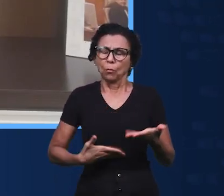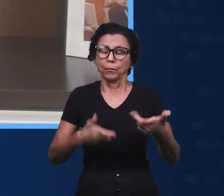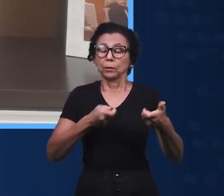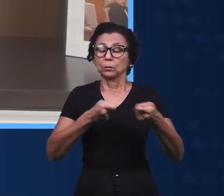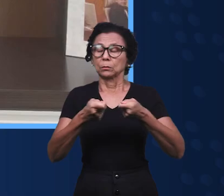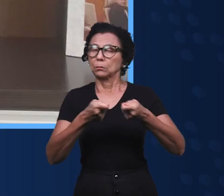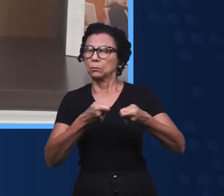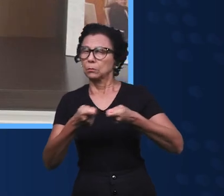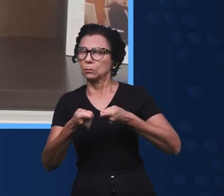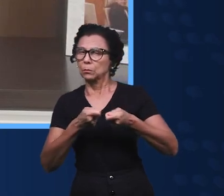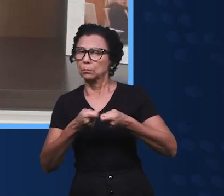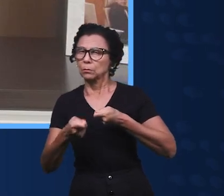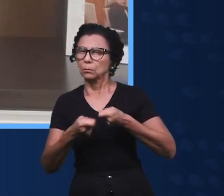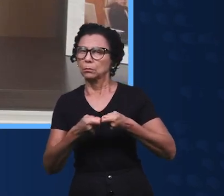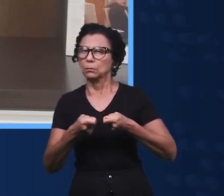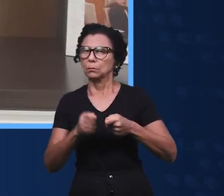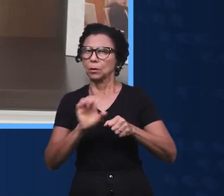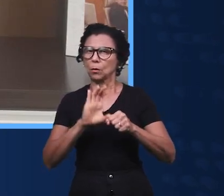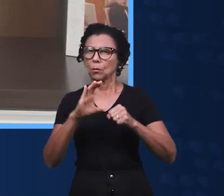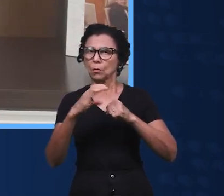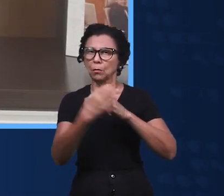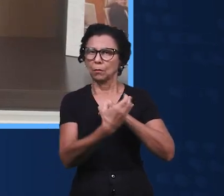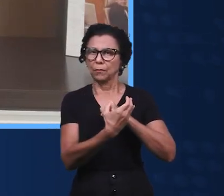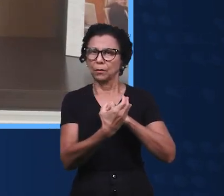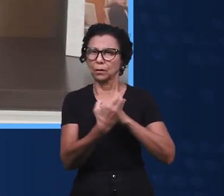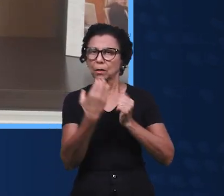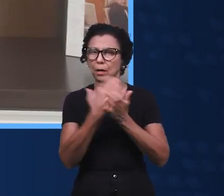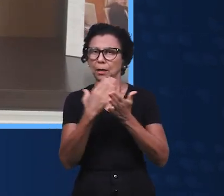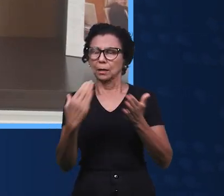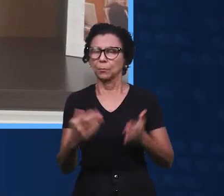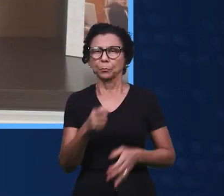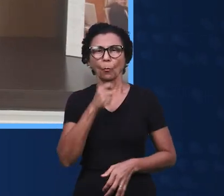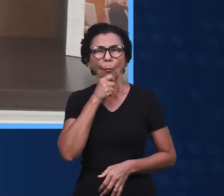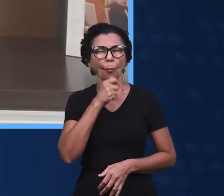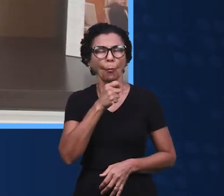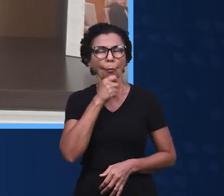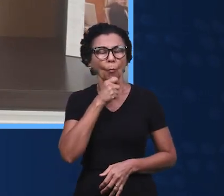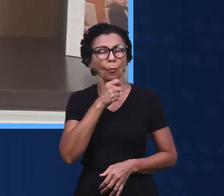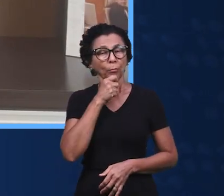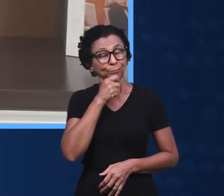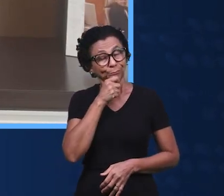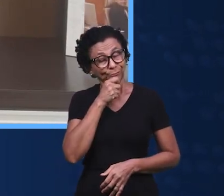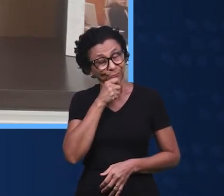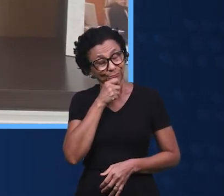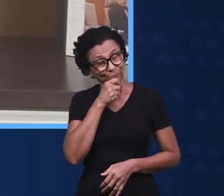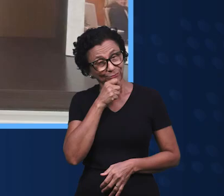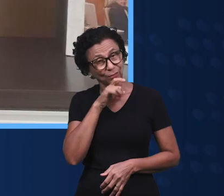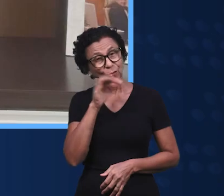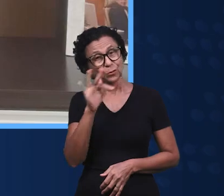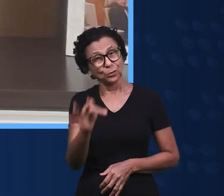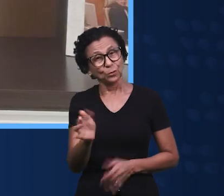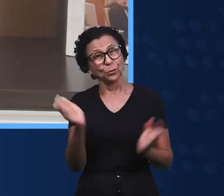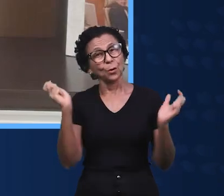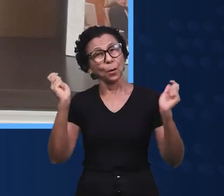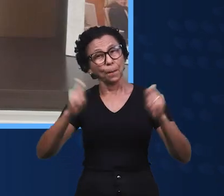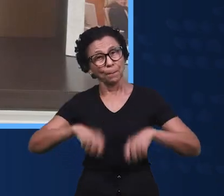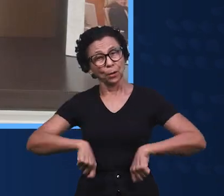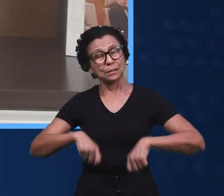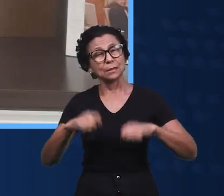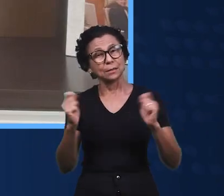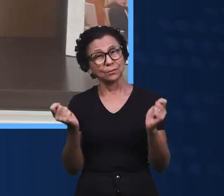a Covid-19 ainda não acabou e a preparação para novas crises ainda